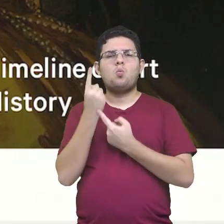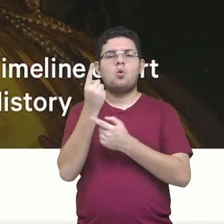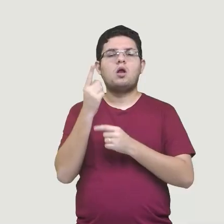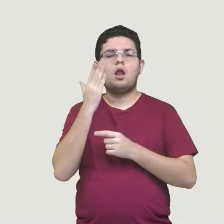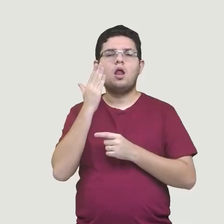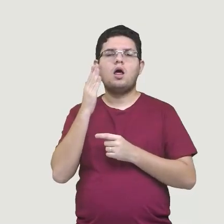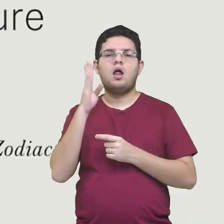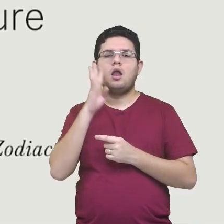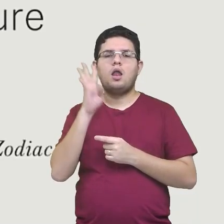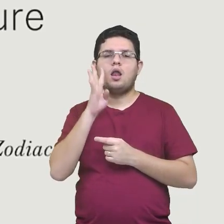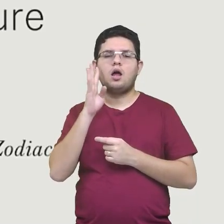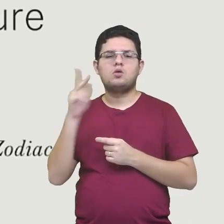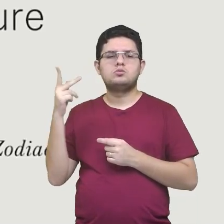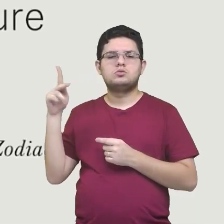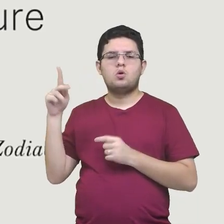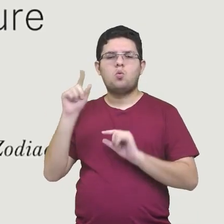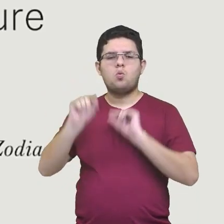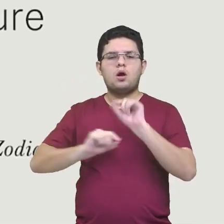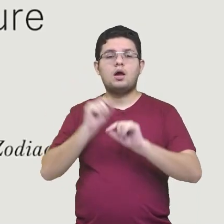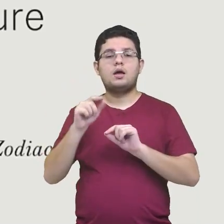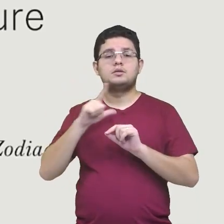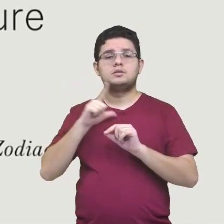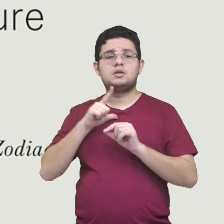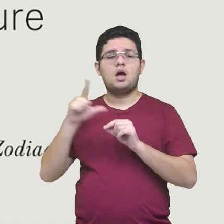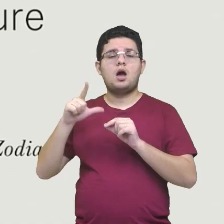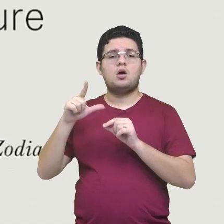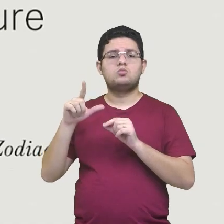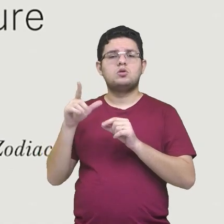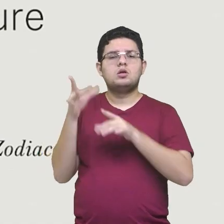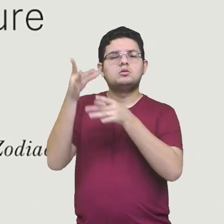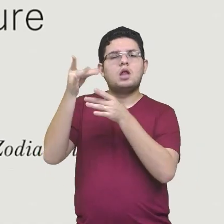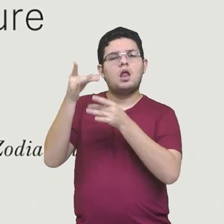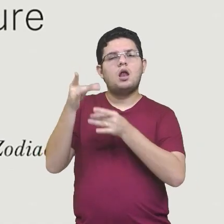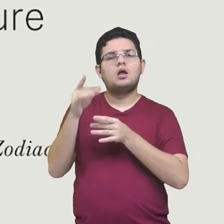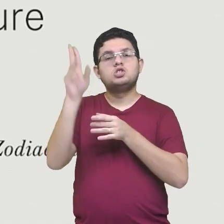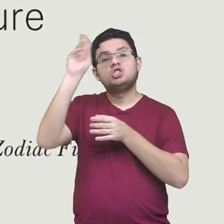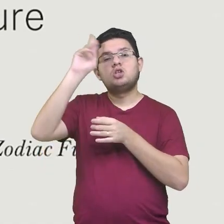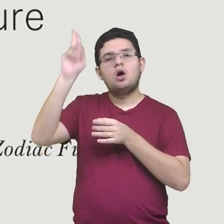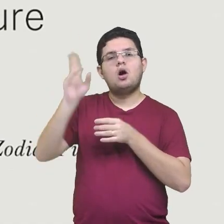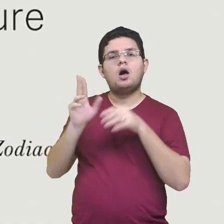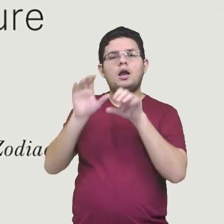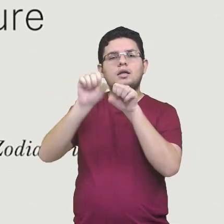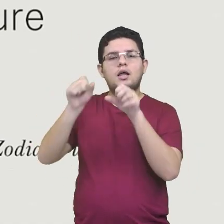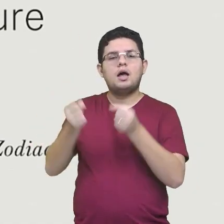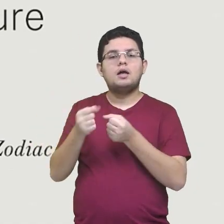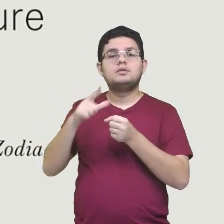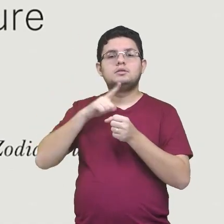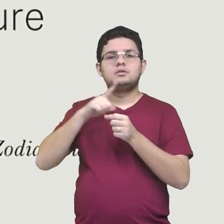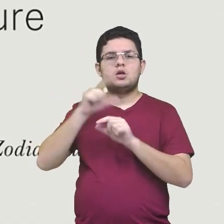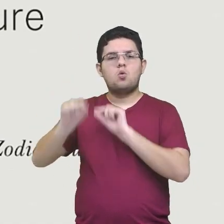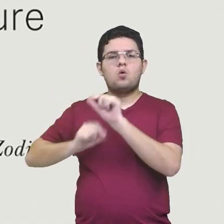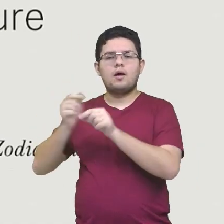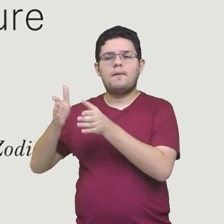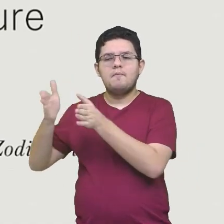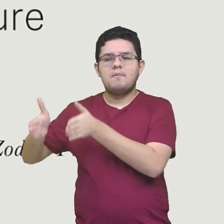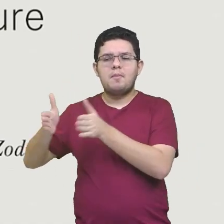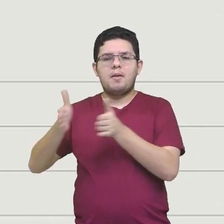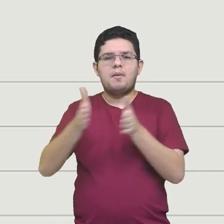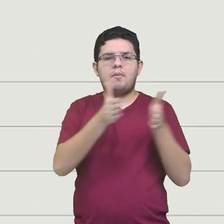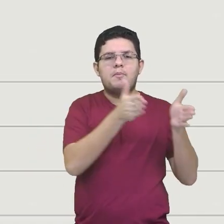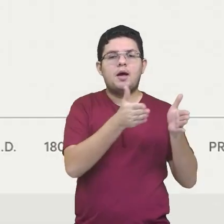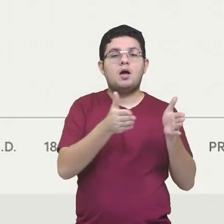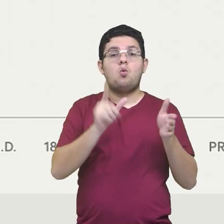também explica a história da arte, né, através de uma cronologia. Então, quando você clica aqui